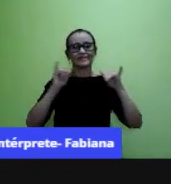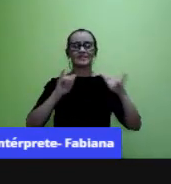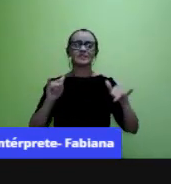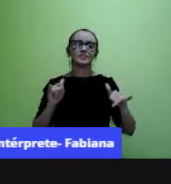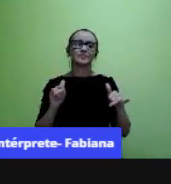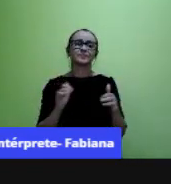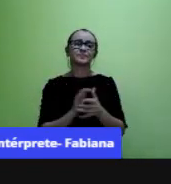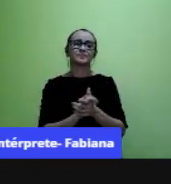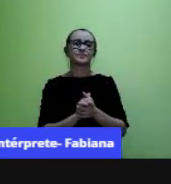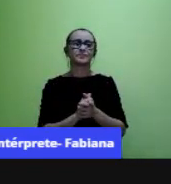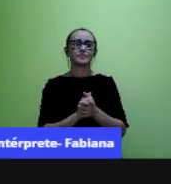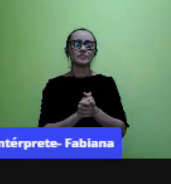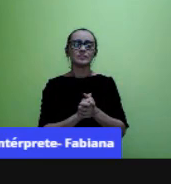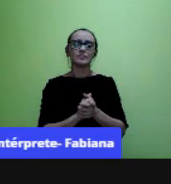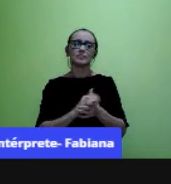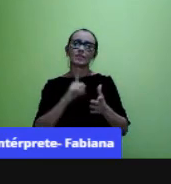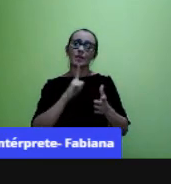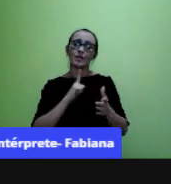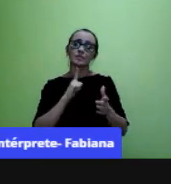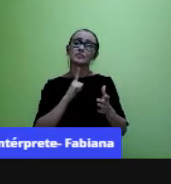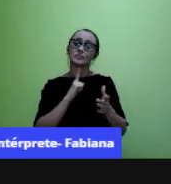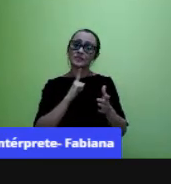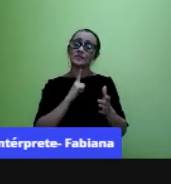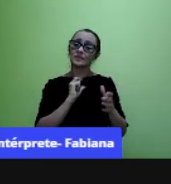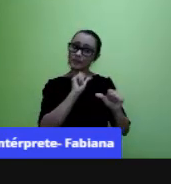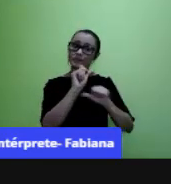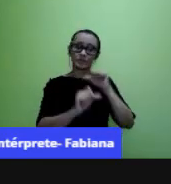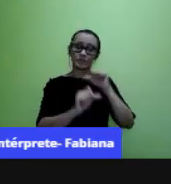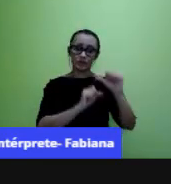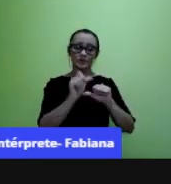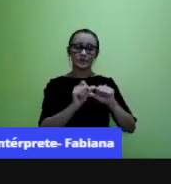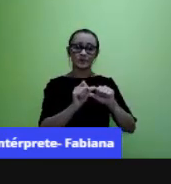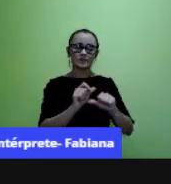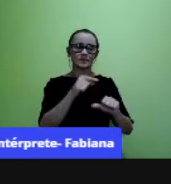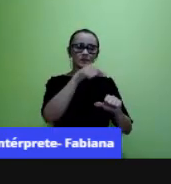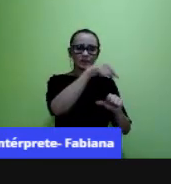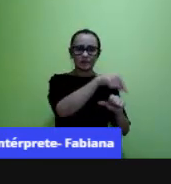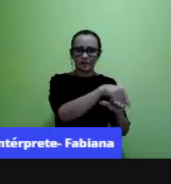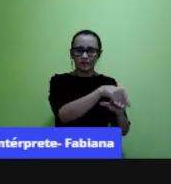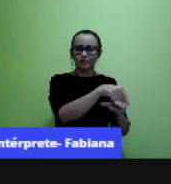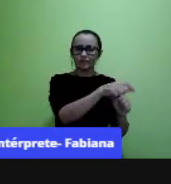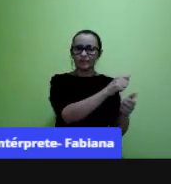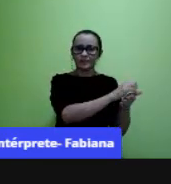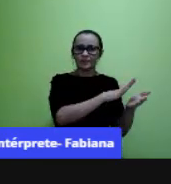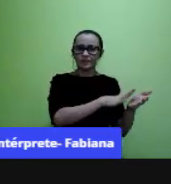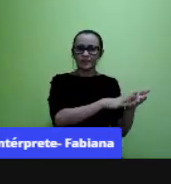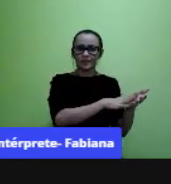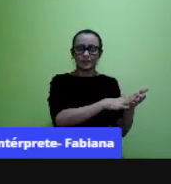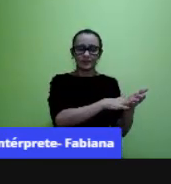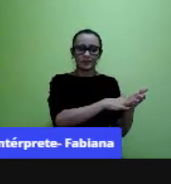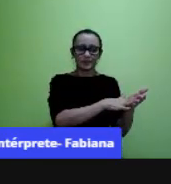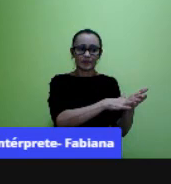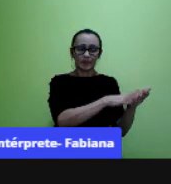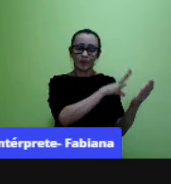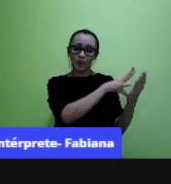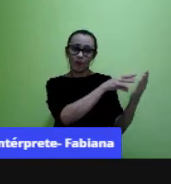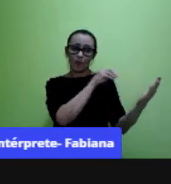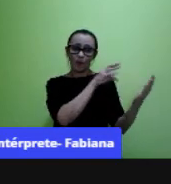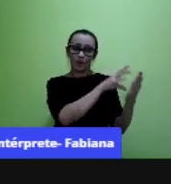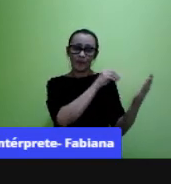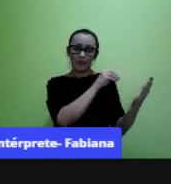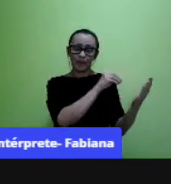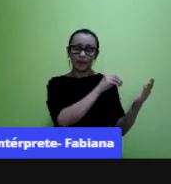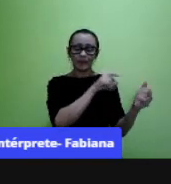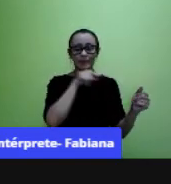aí, teve a progressividade? Teve, ó. Eu saí de uma atividade onde ela me imitava com uma atividade onde eu vou falar e ela tem que